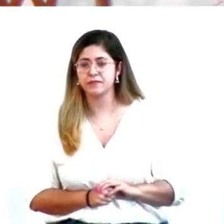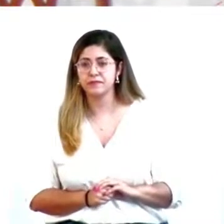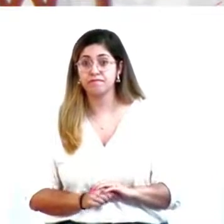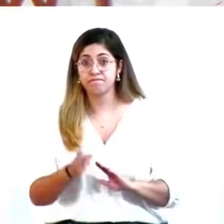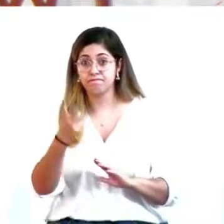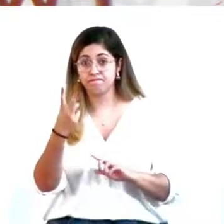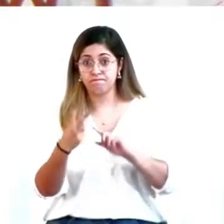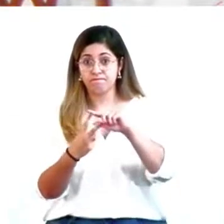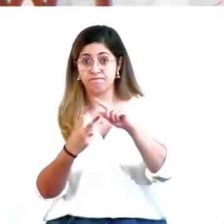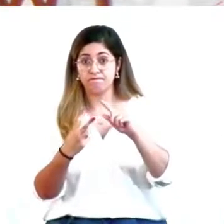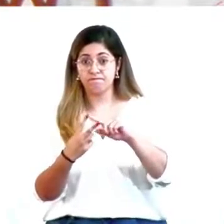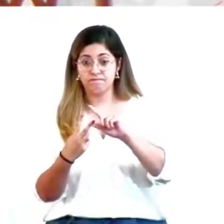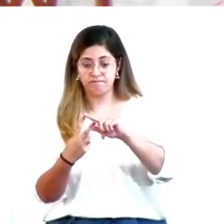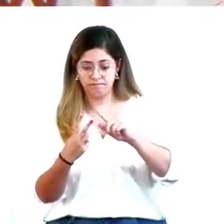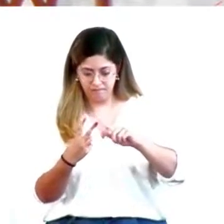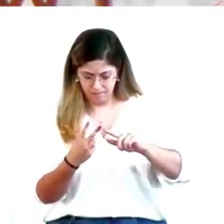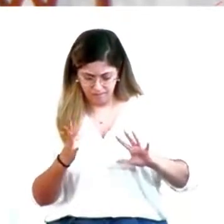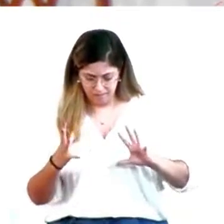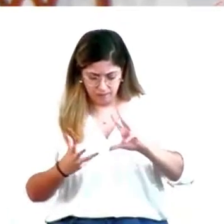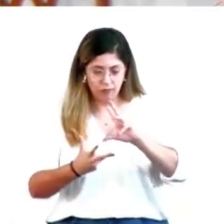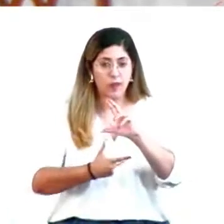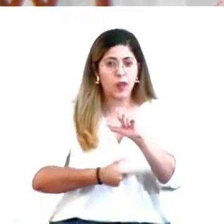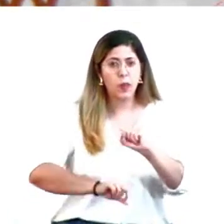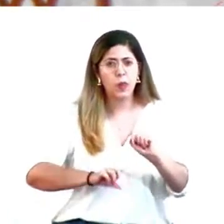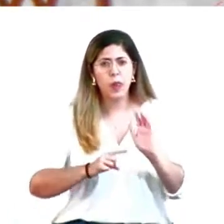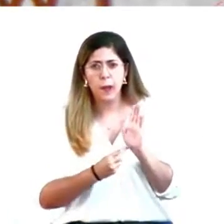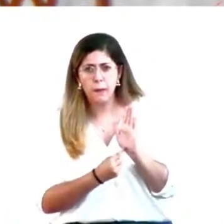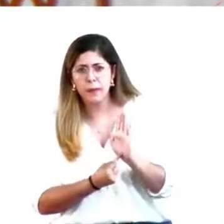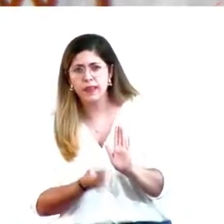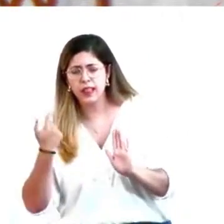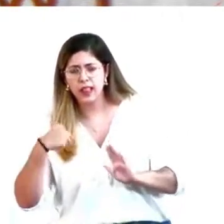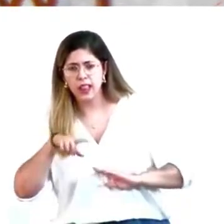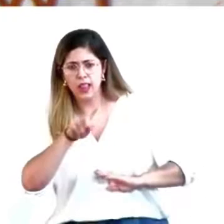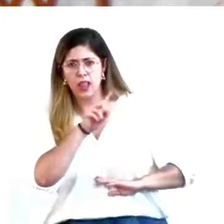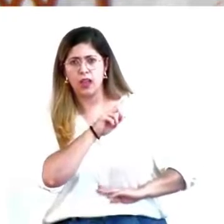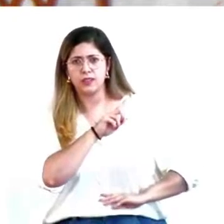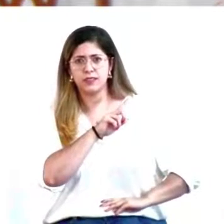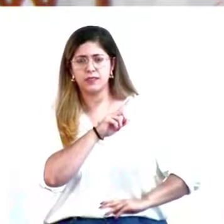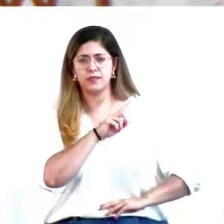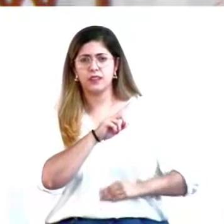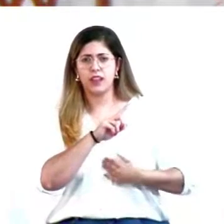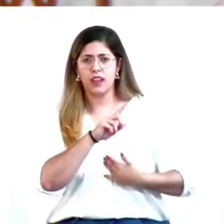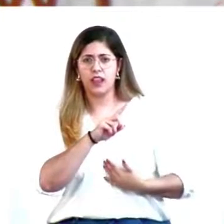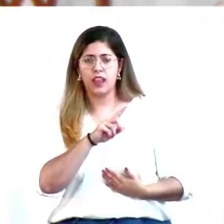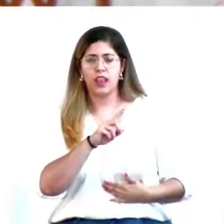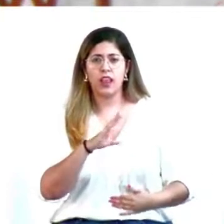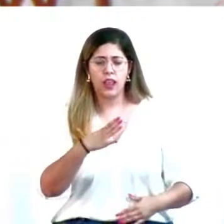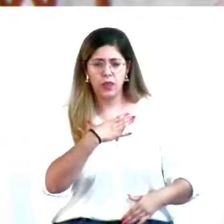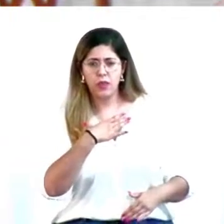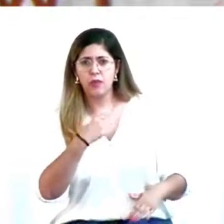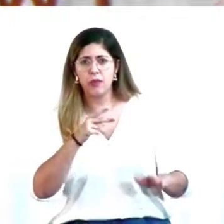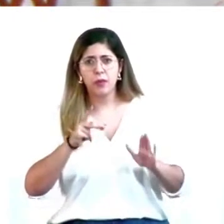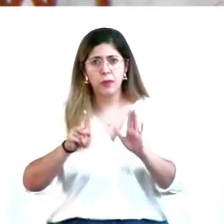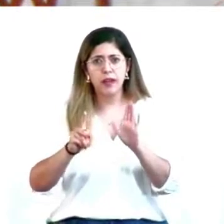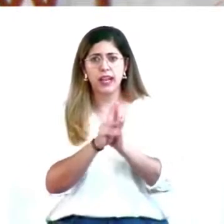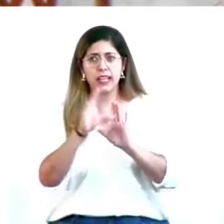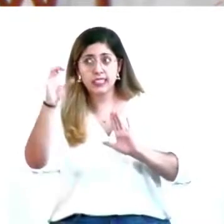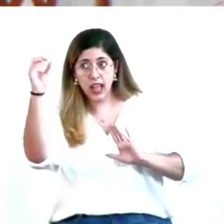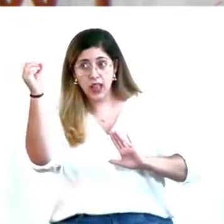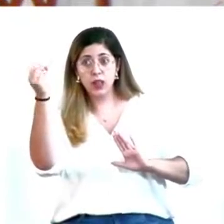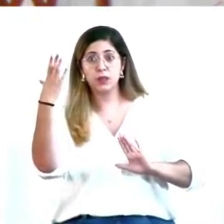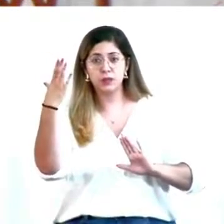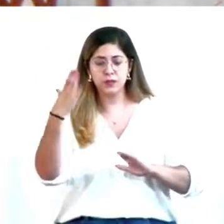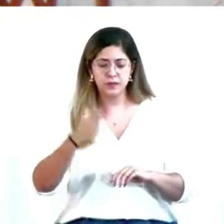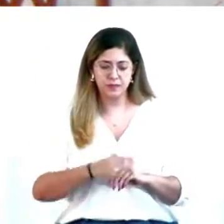mundos, mas alertando para quem somos: filhos da luz. E diante disso, como